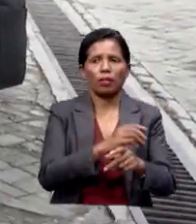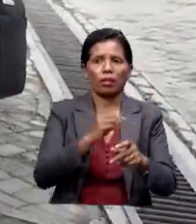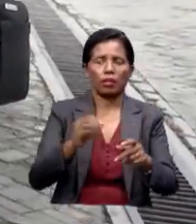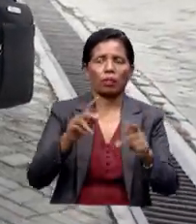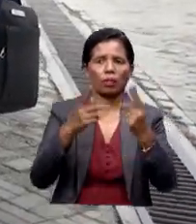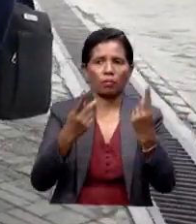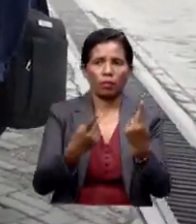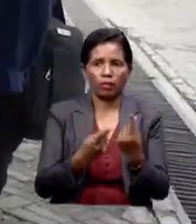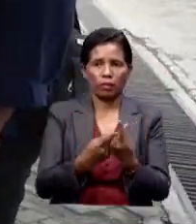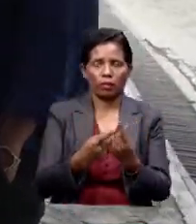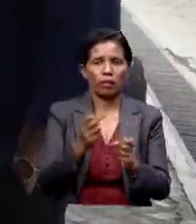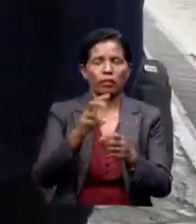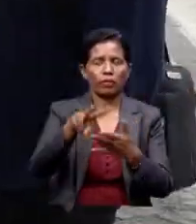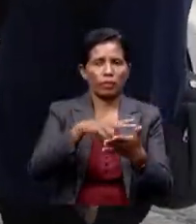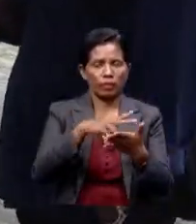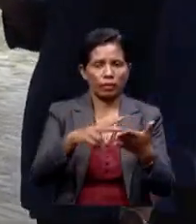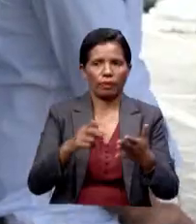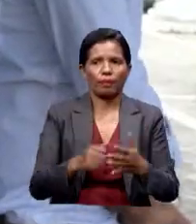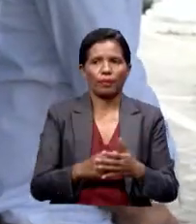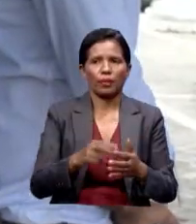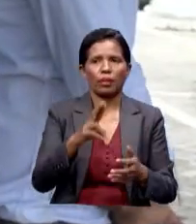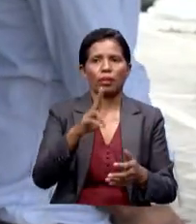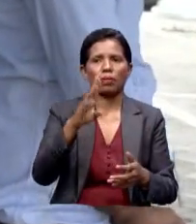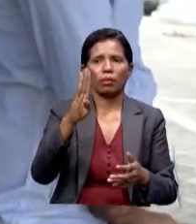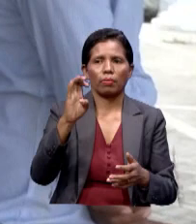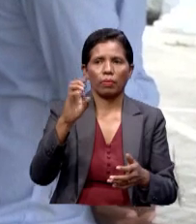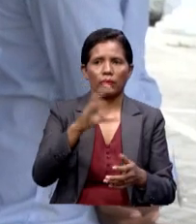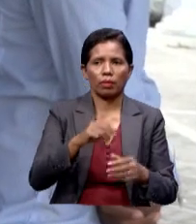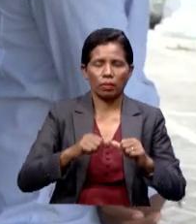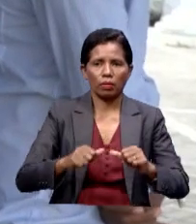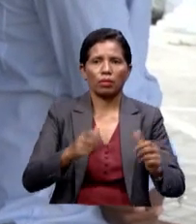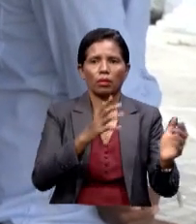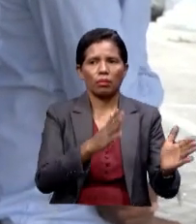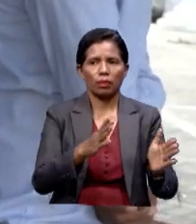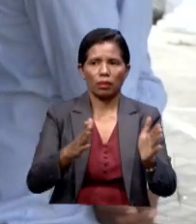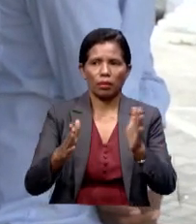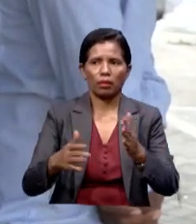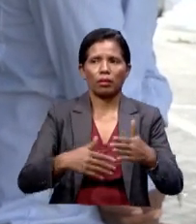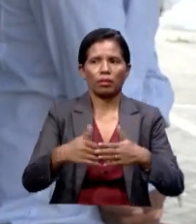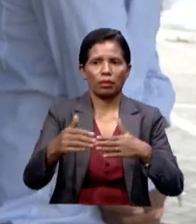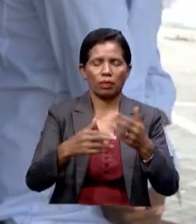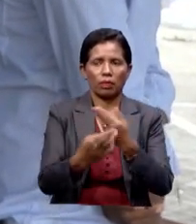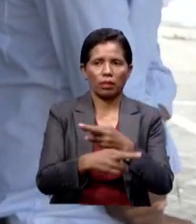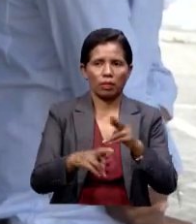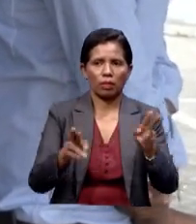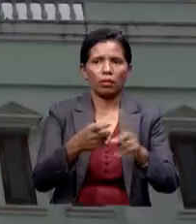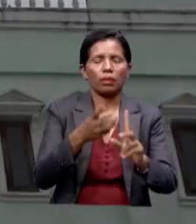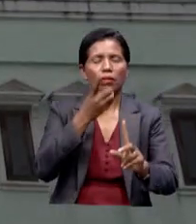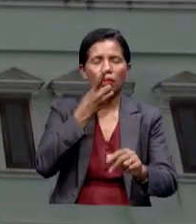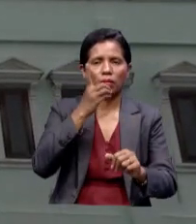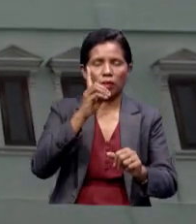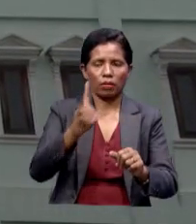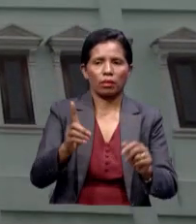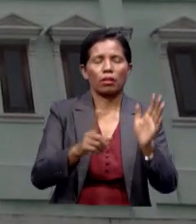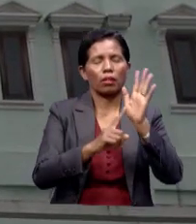companhia Bedford viola. Ruben Carvalho Teten, continuação do processo, né, depende do resultado de sua declaração de né,